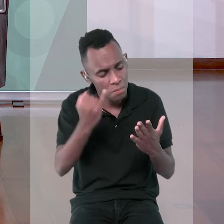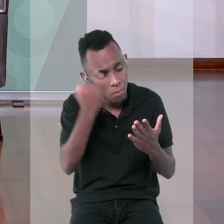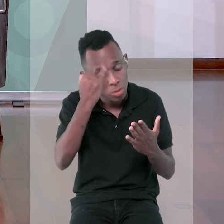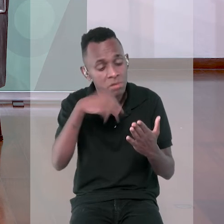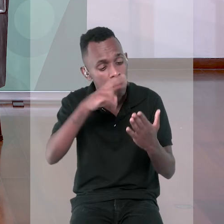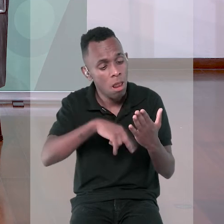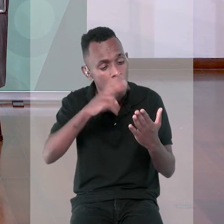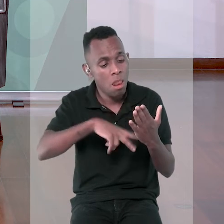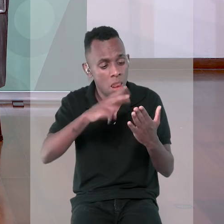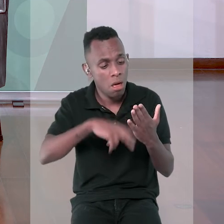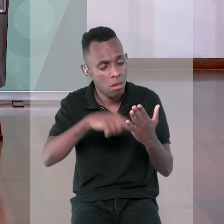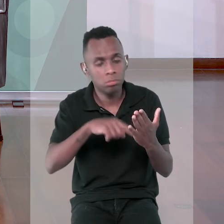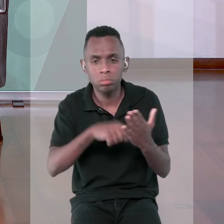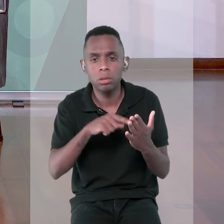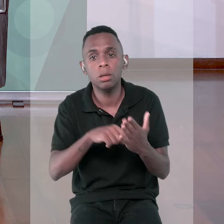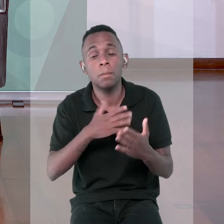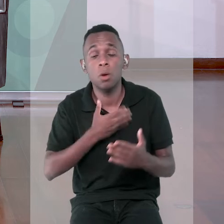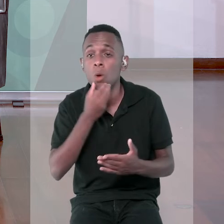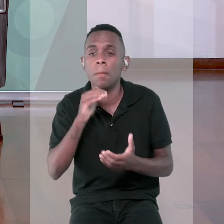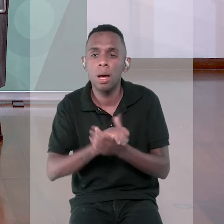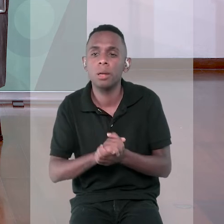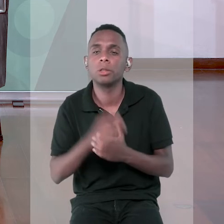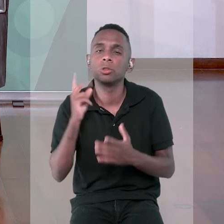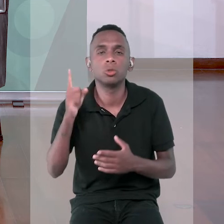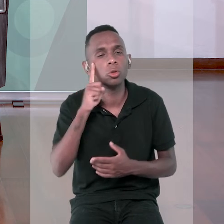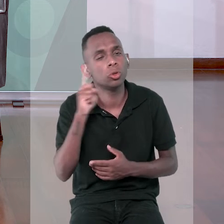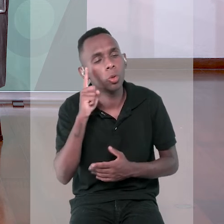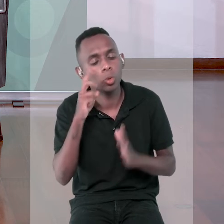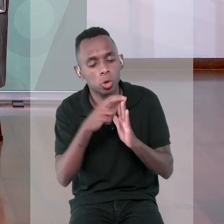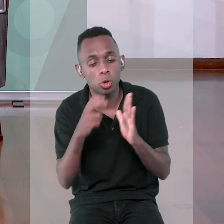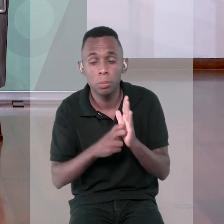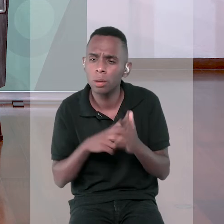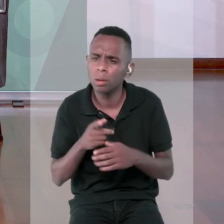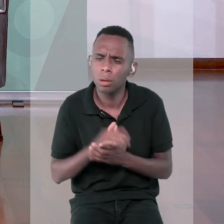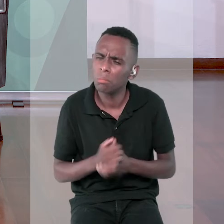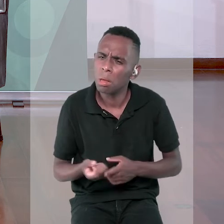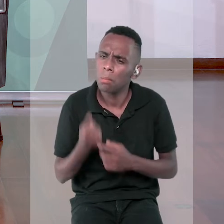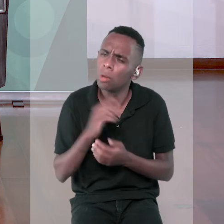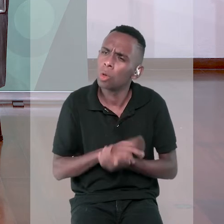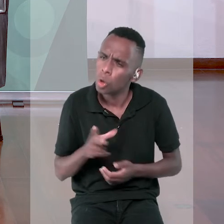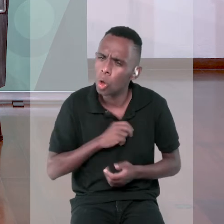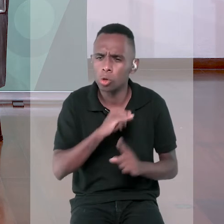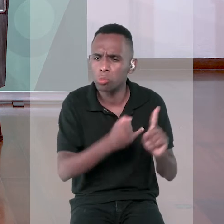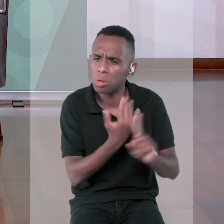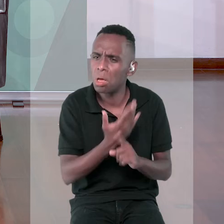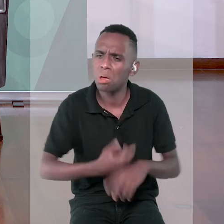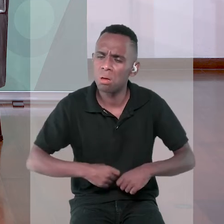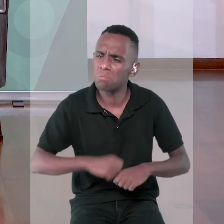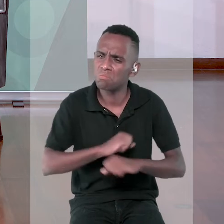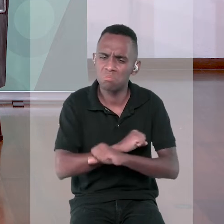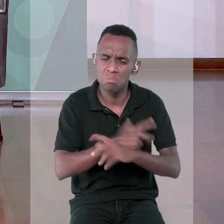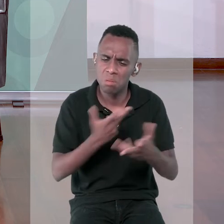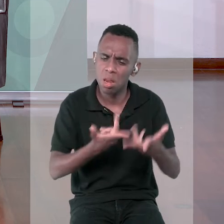vai lendo. Fernando, meu marido, todo dia, no café da manhã, eu falava, mas é impressionante a Joana d'Arc. Todo